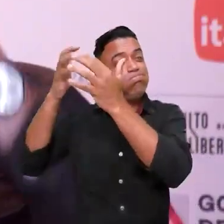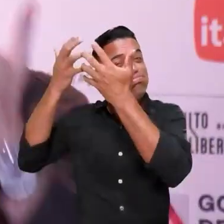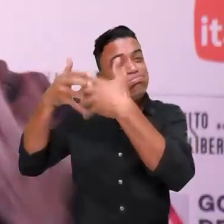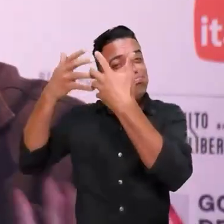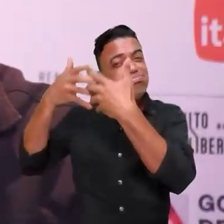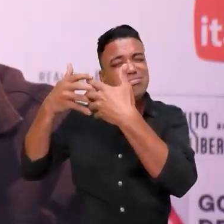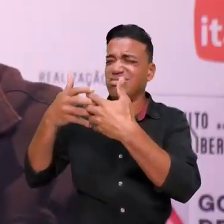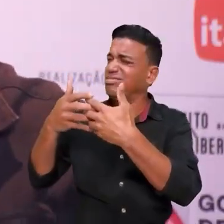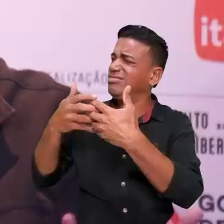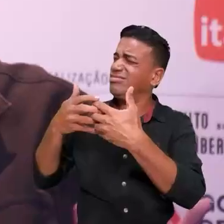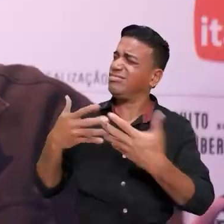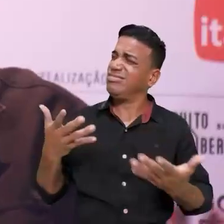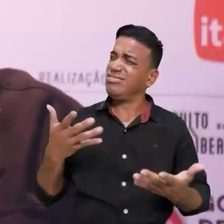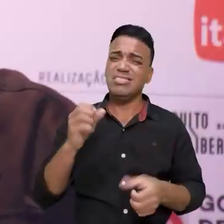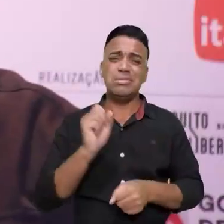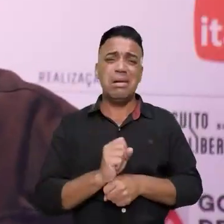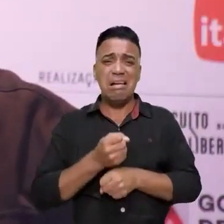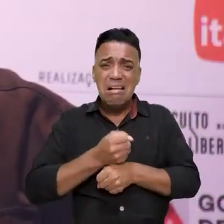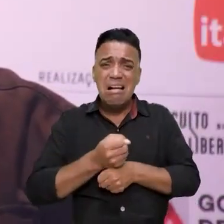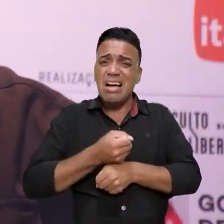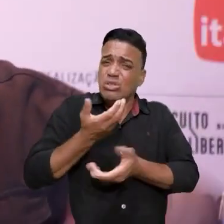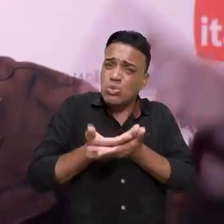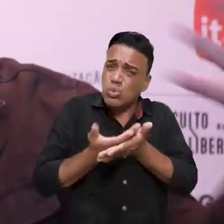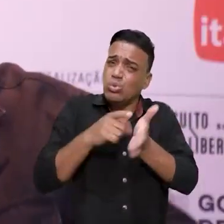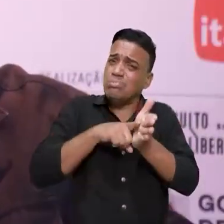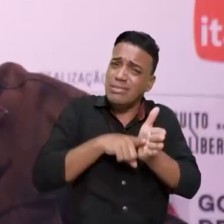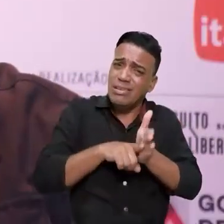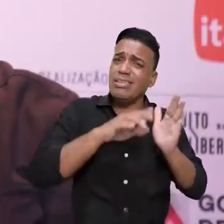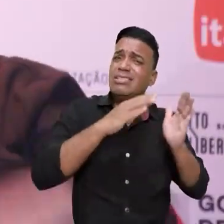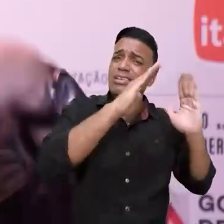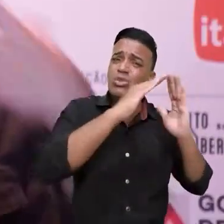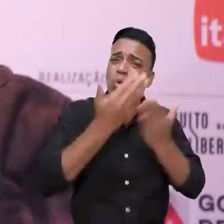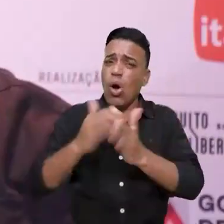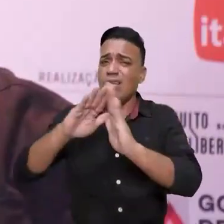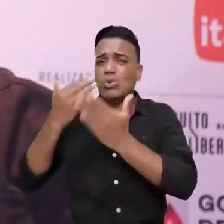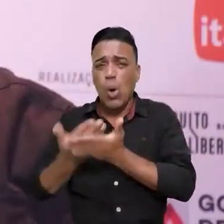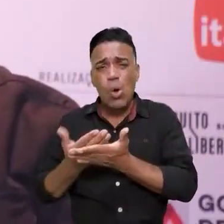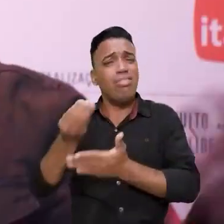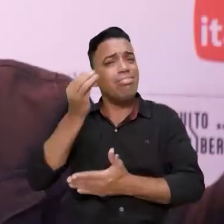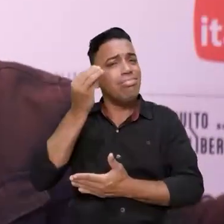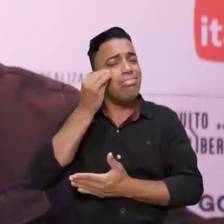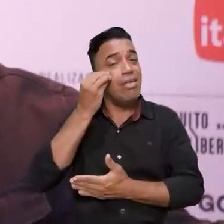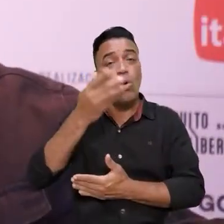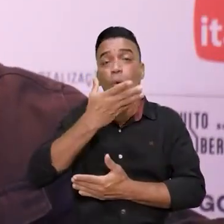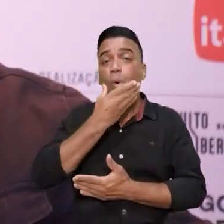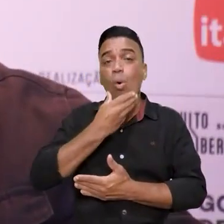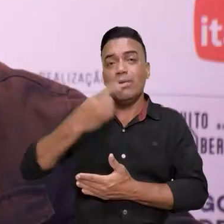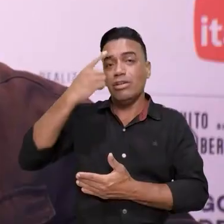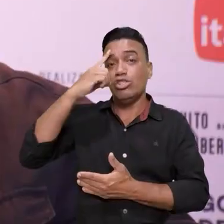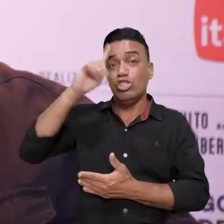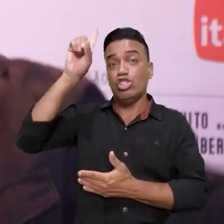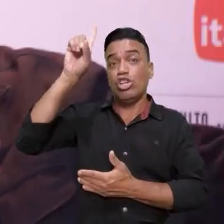Eu falei, gente, mas pera lá. Todos esses anos de formação, todas as escolas, tudo que eu estou tentando fazer, para um diretor por quem eu tenho